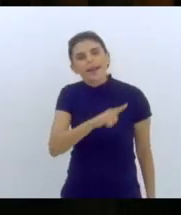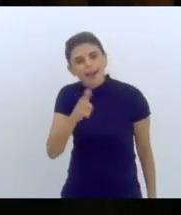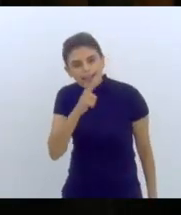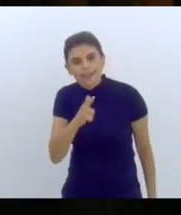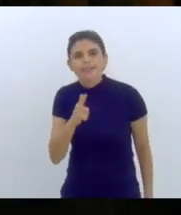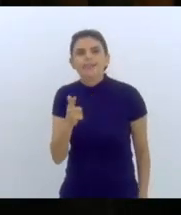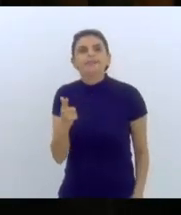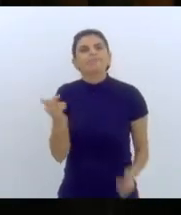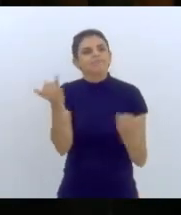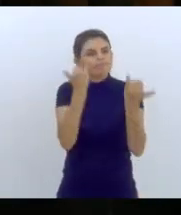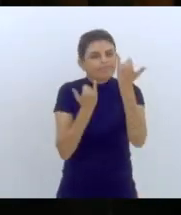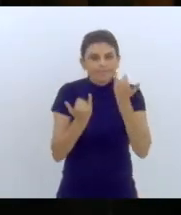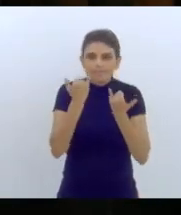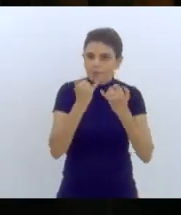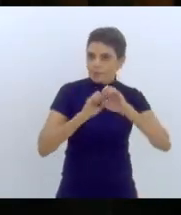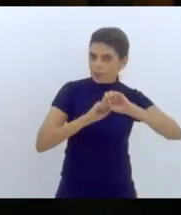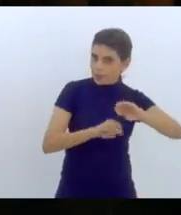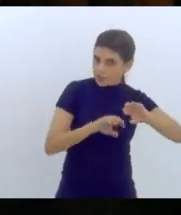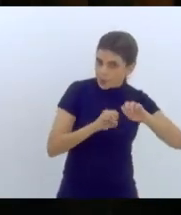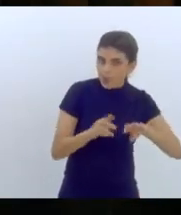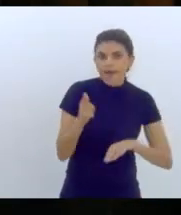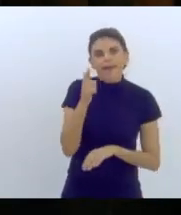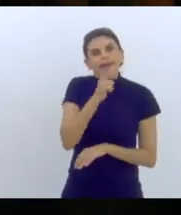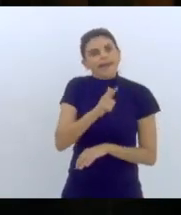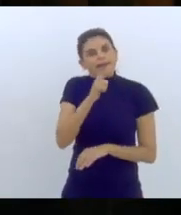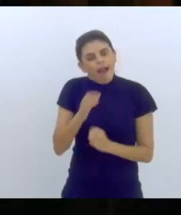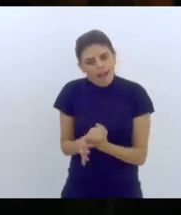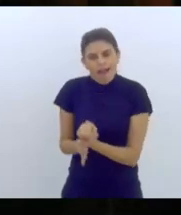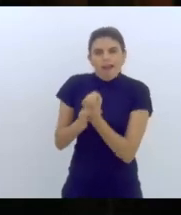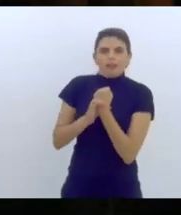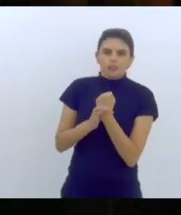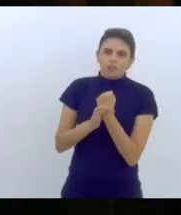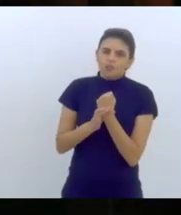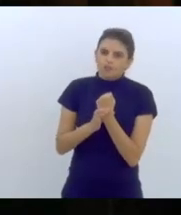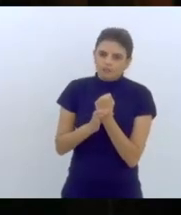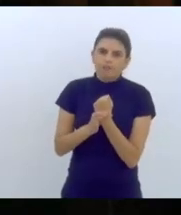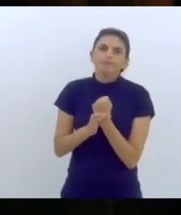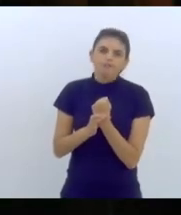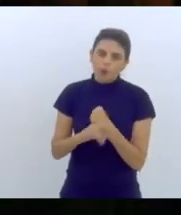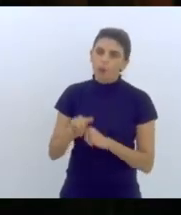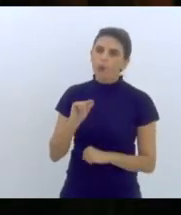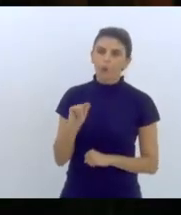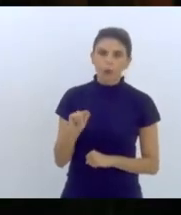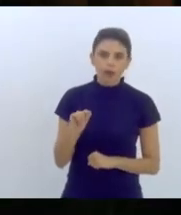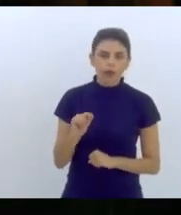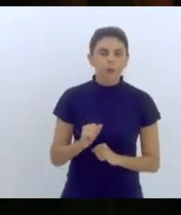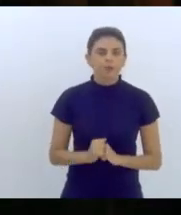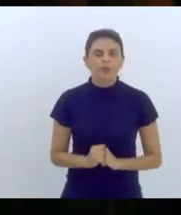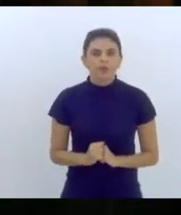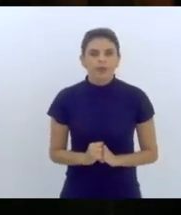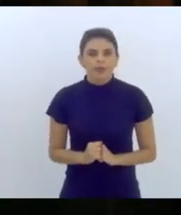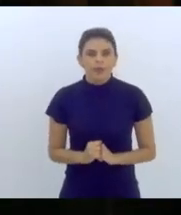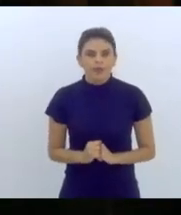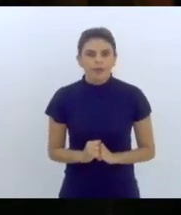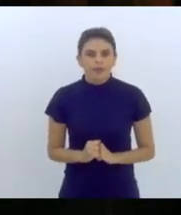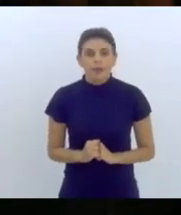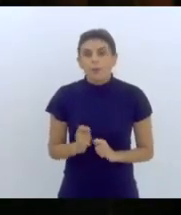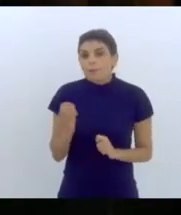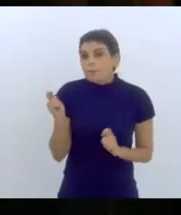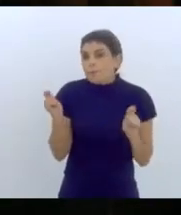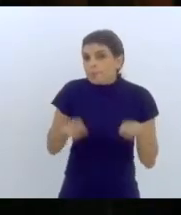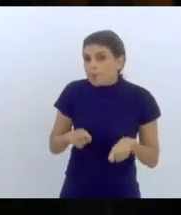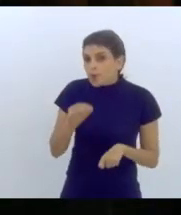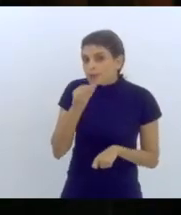à educação, garanta acesso ao mínimo que é a